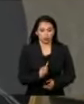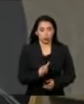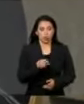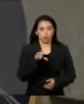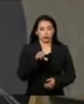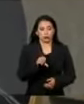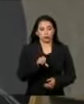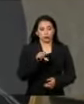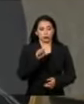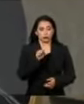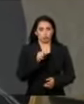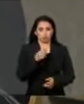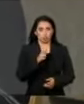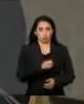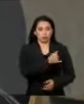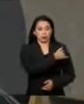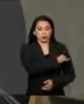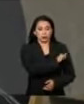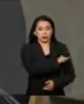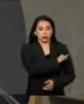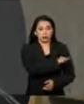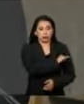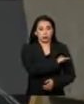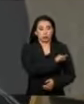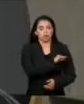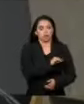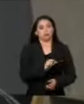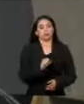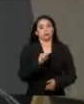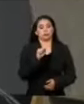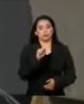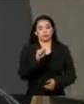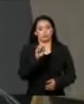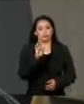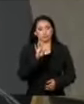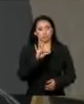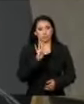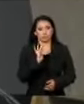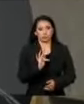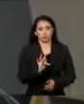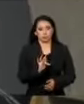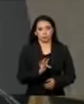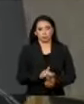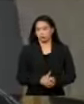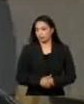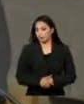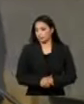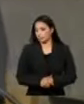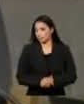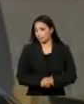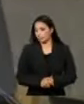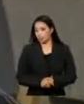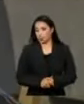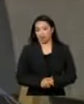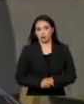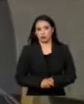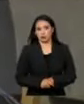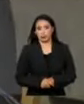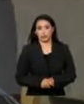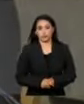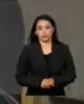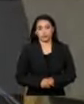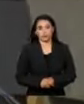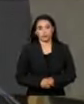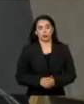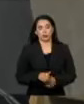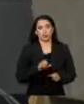985 Rio de Janeiro, do Supremo Tribunal Federal, restaurando-se os efeitos da decisão proferida pelo Tribunal Regional